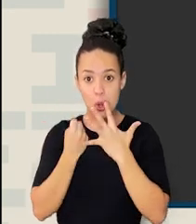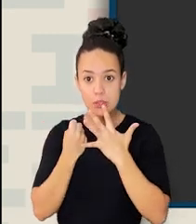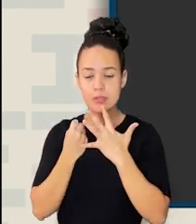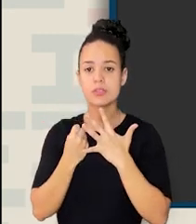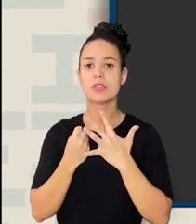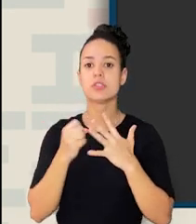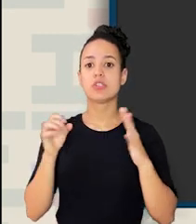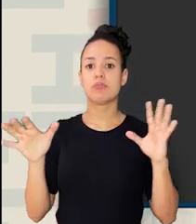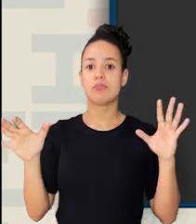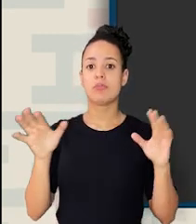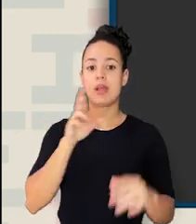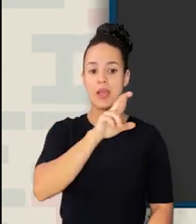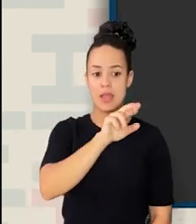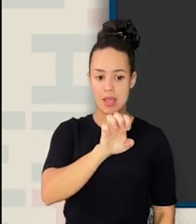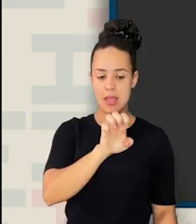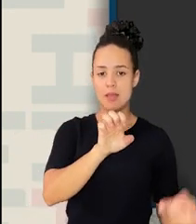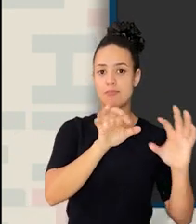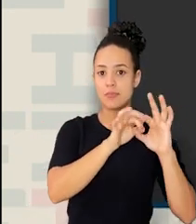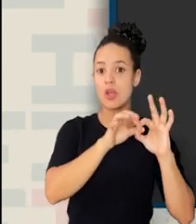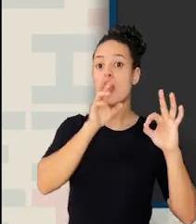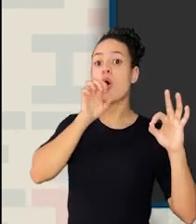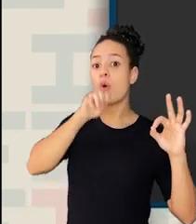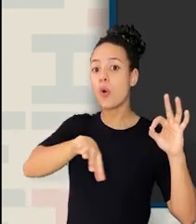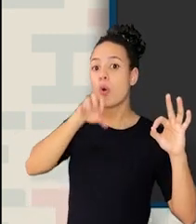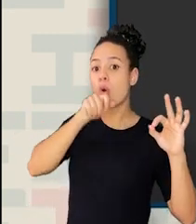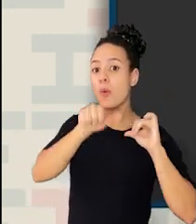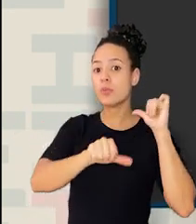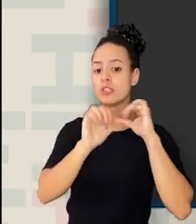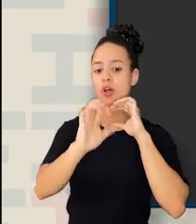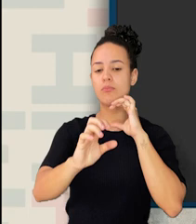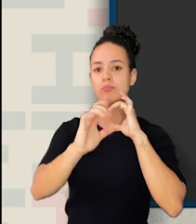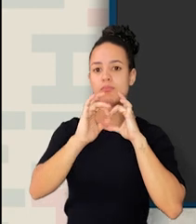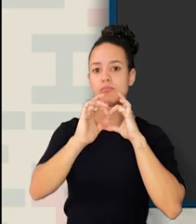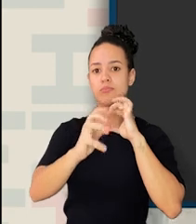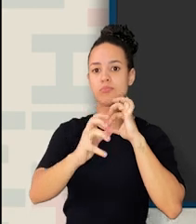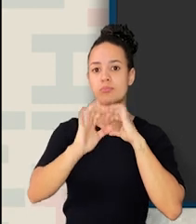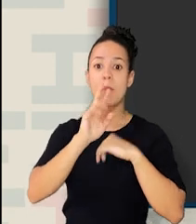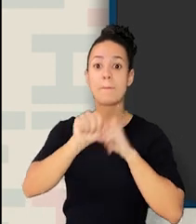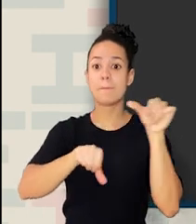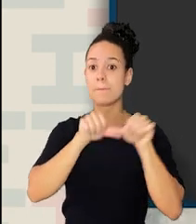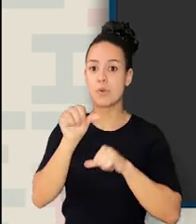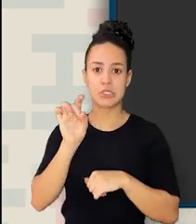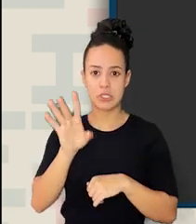articular só o Ré e continuar soprando, mudando apenas o dedilhado.